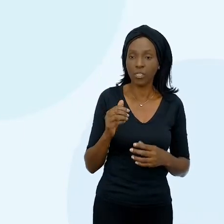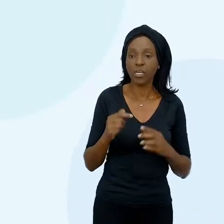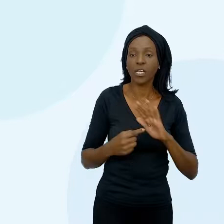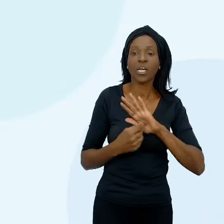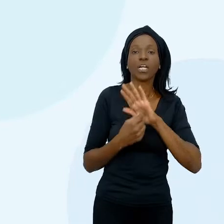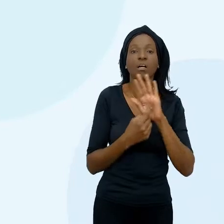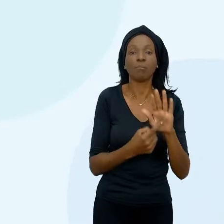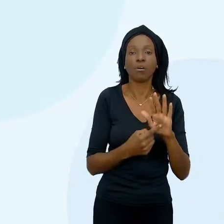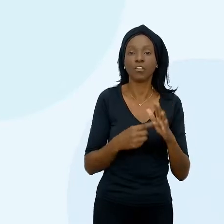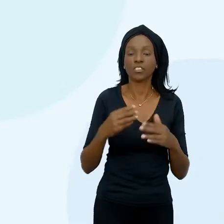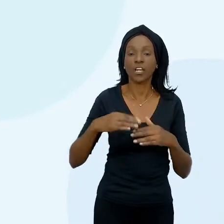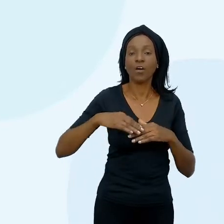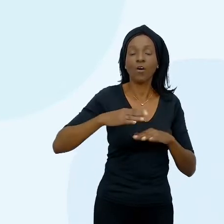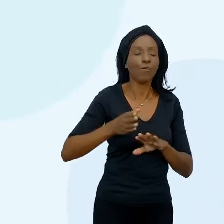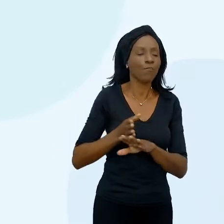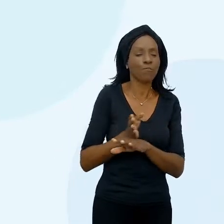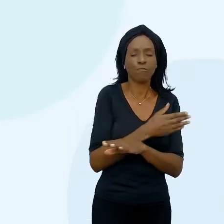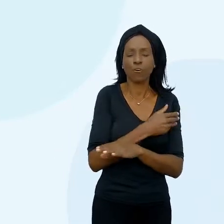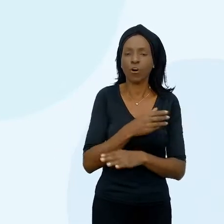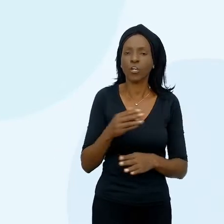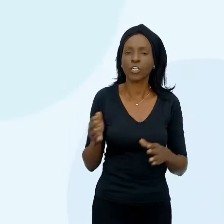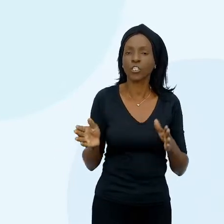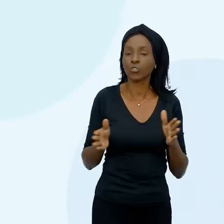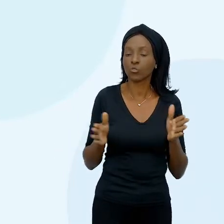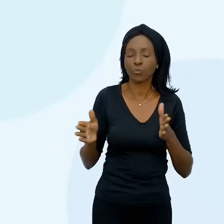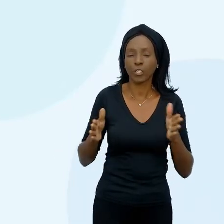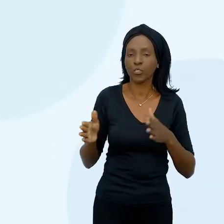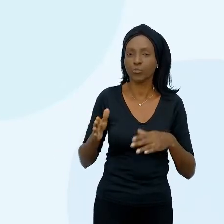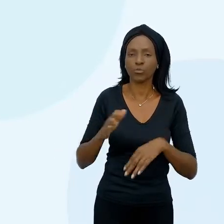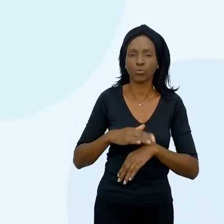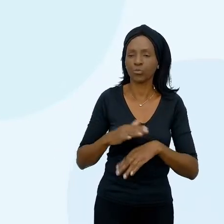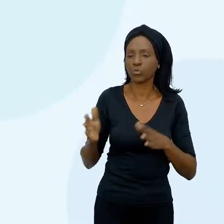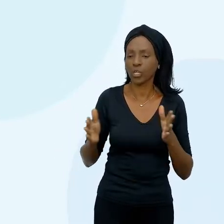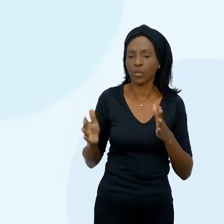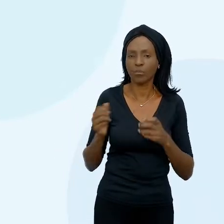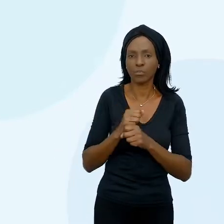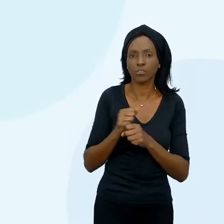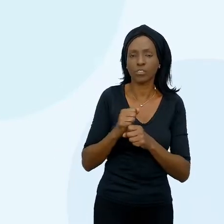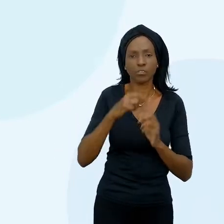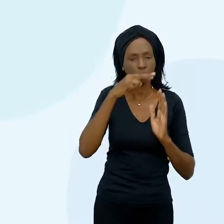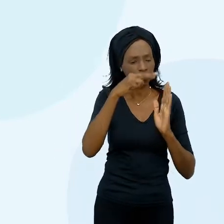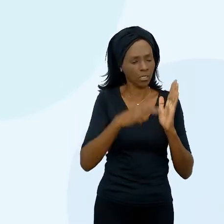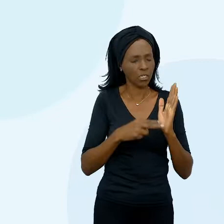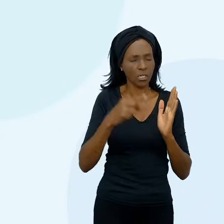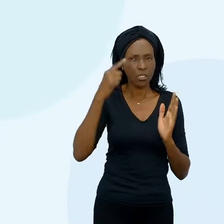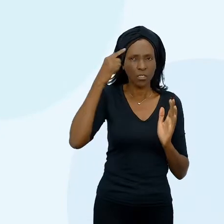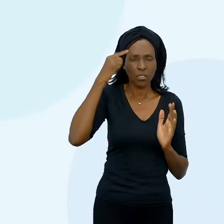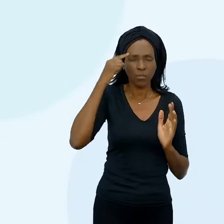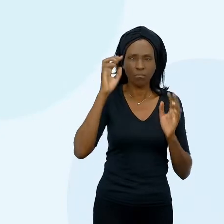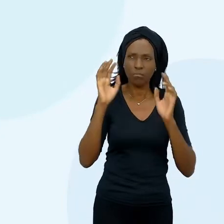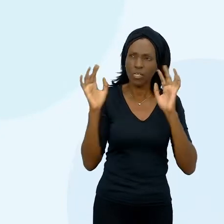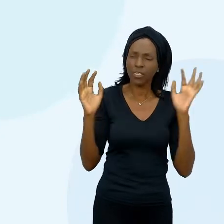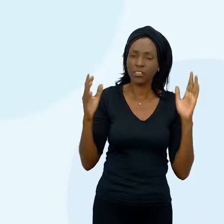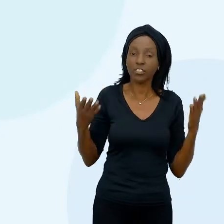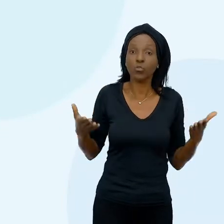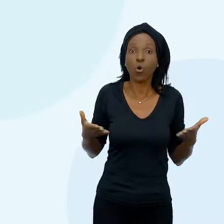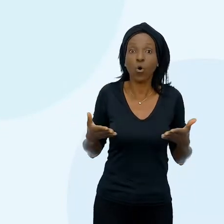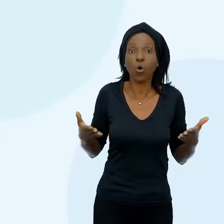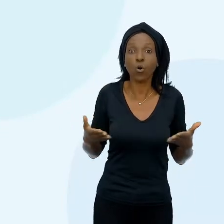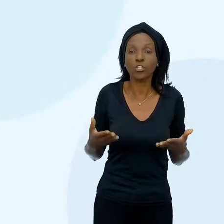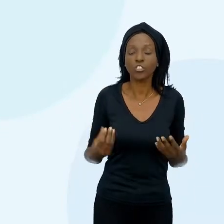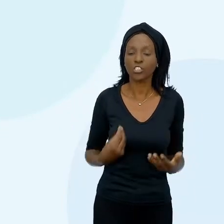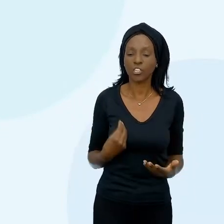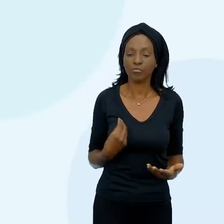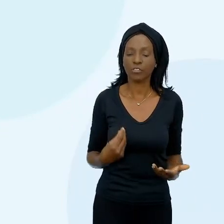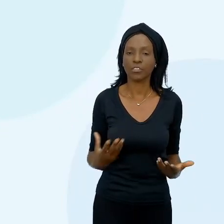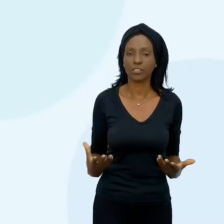atemporalidade, de tal forma que lê-la nos conduz a refletir sobre a nossa vida hoje. Essa